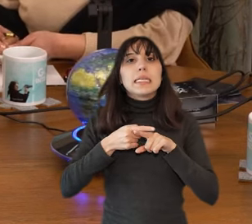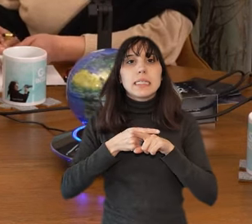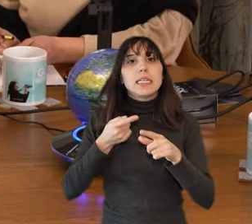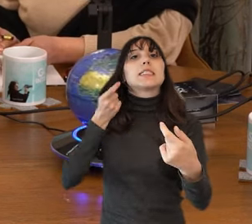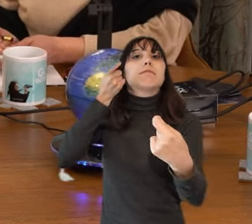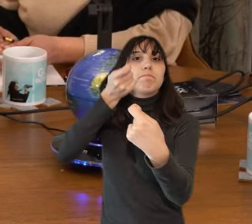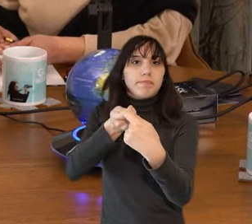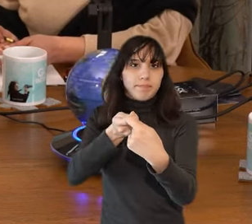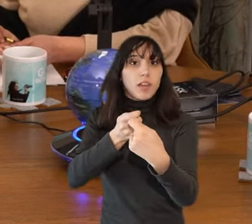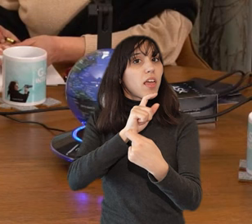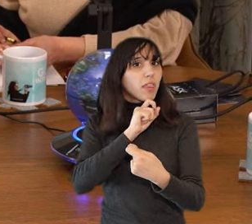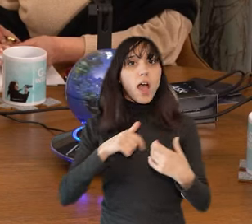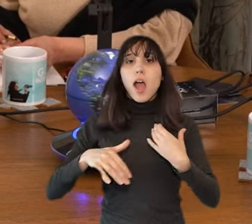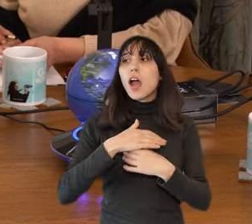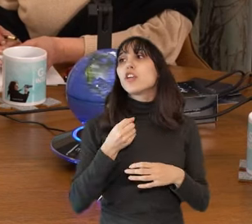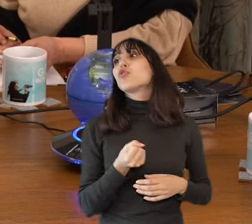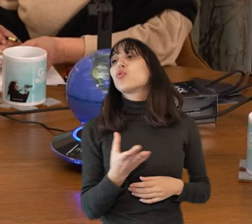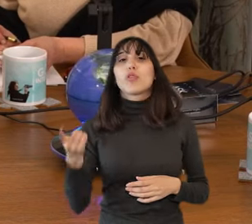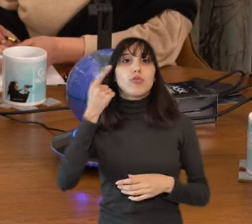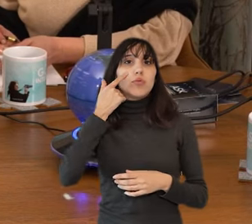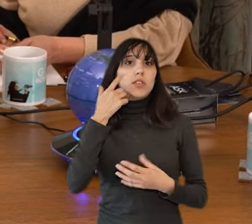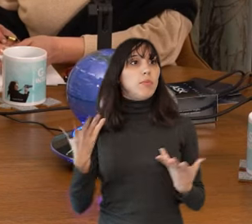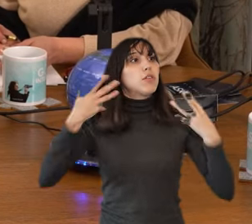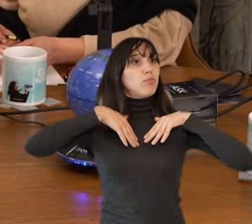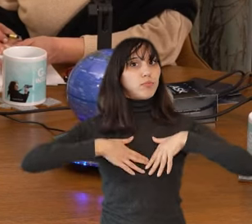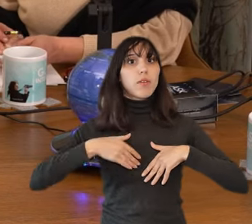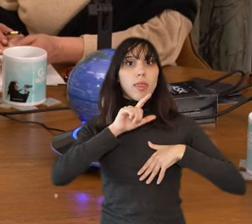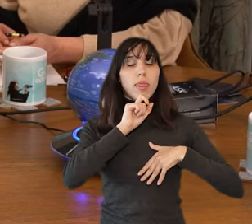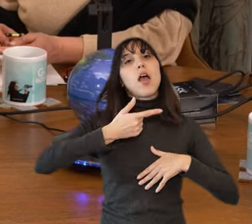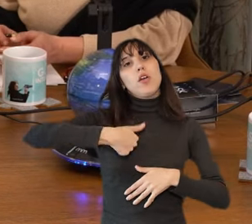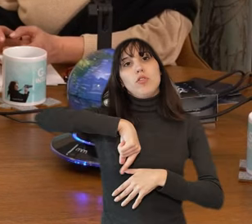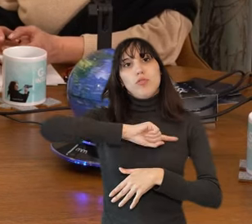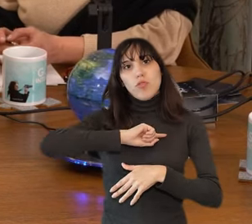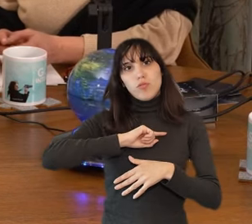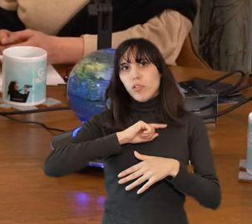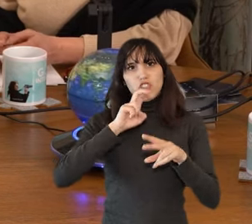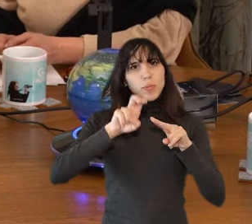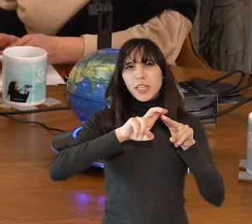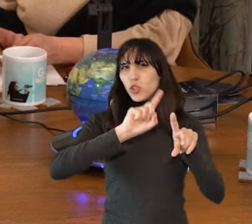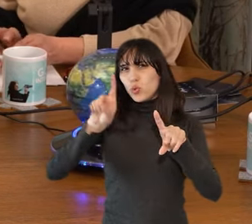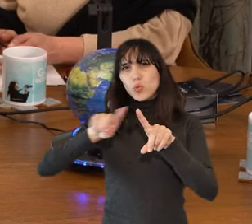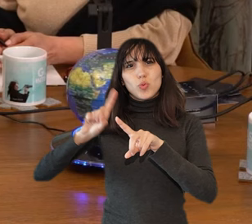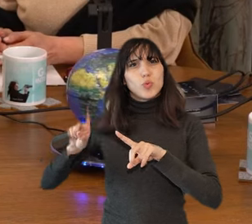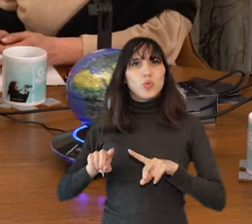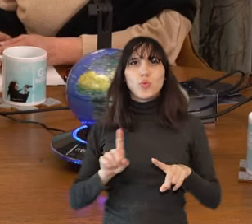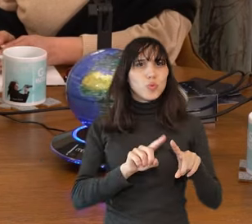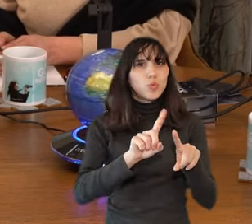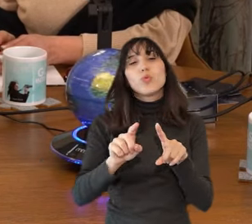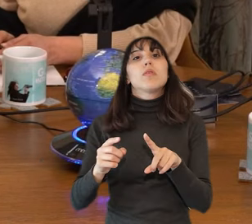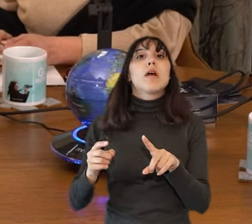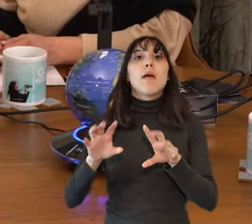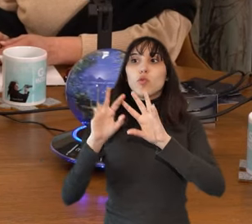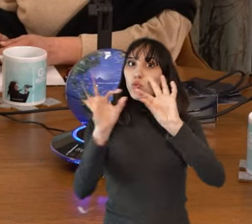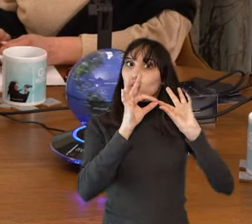possível aprender todas as áreas de conhecimento porque nós também temos portanto abordagem dentro de todas as disciplinas não é como no sistema eh